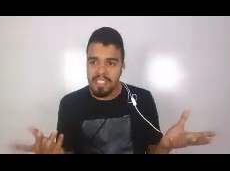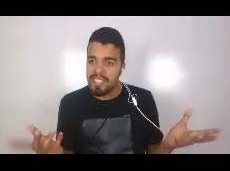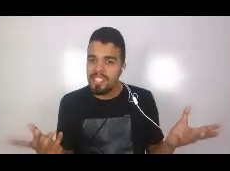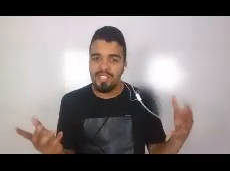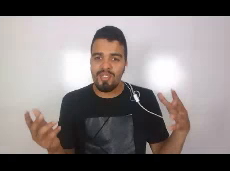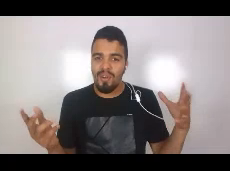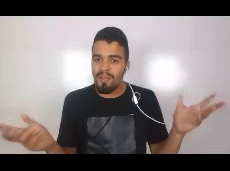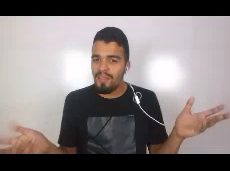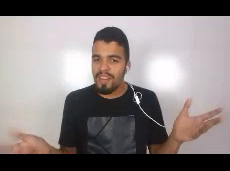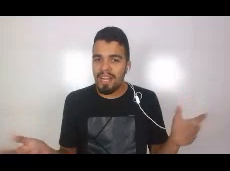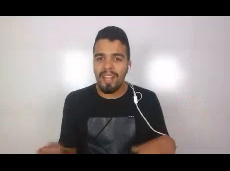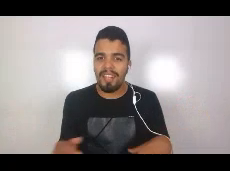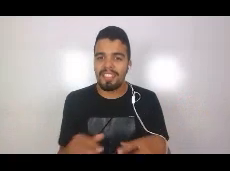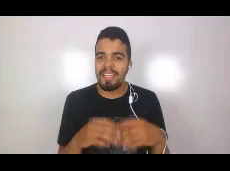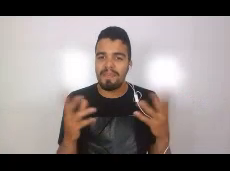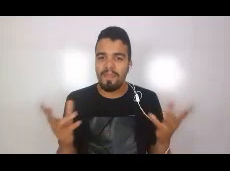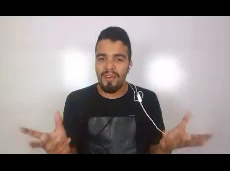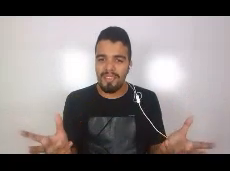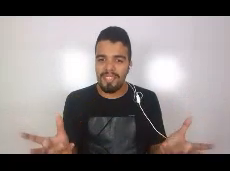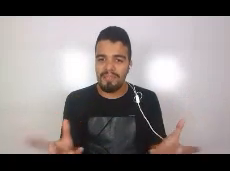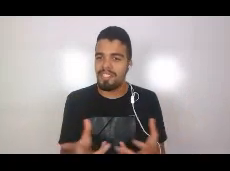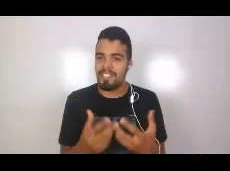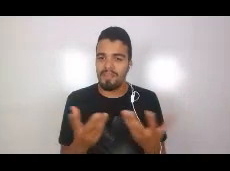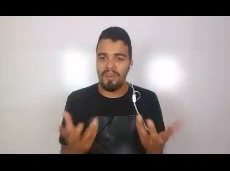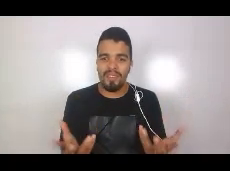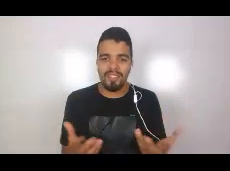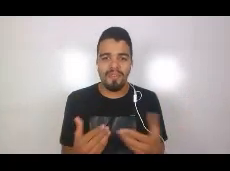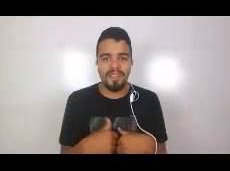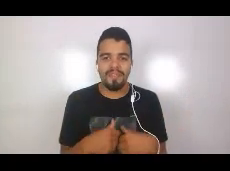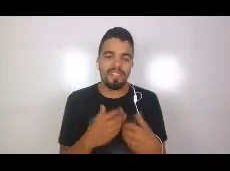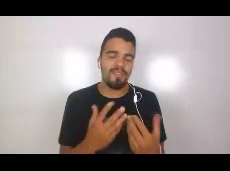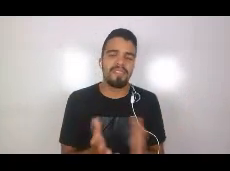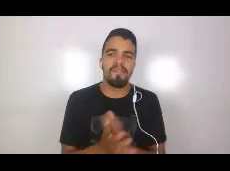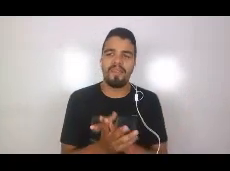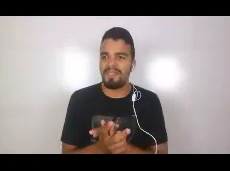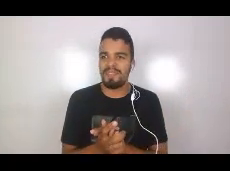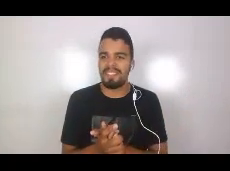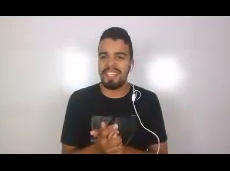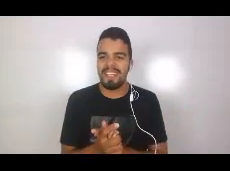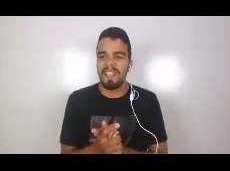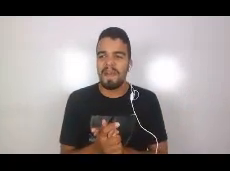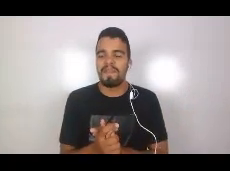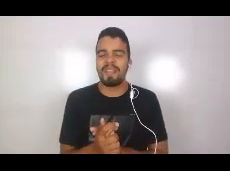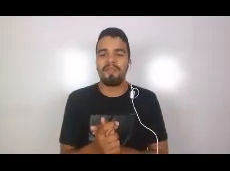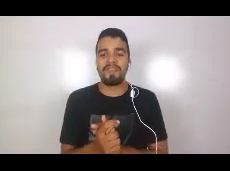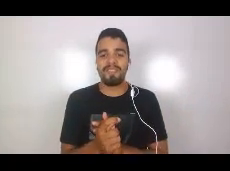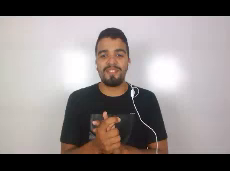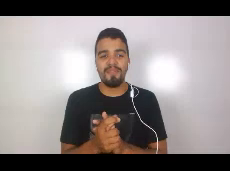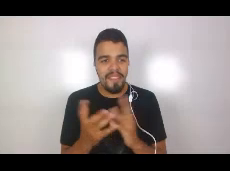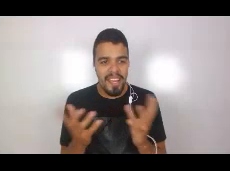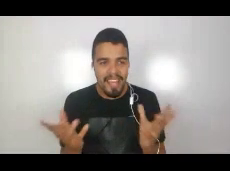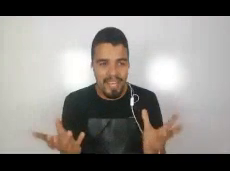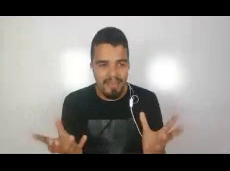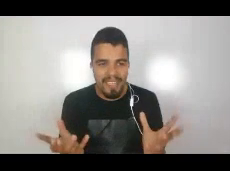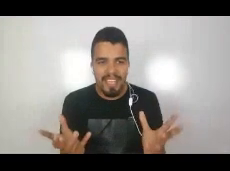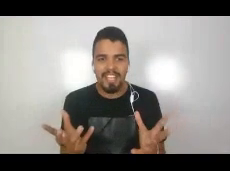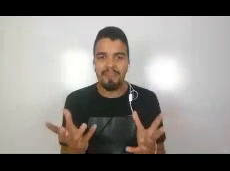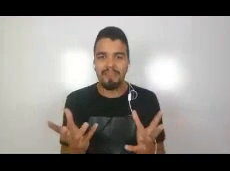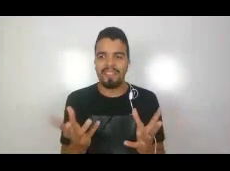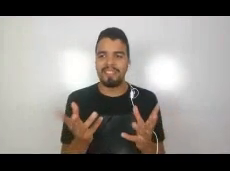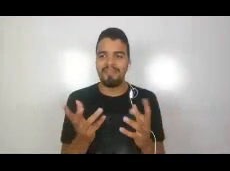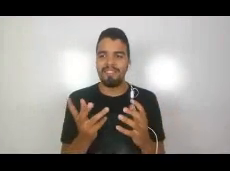frase só com o vocabulário de transportes, meios de transportes, cores, vestuários e profissões, né? Então, eu preciso de um